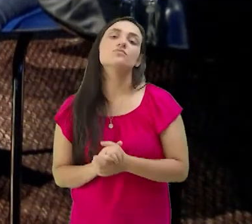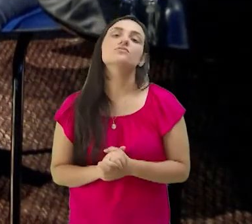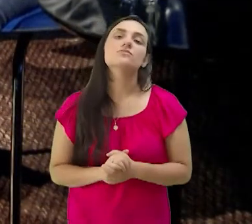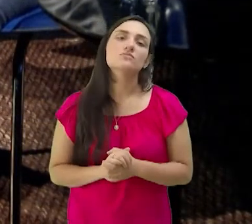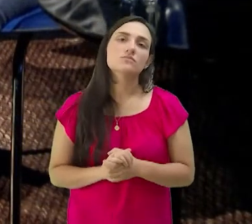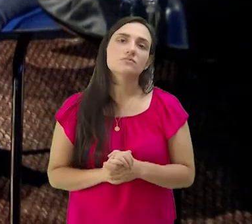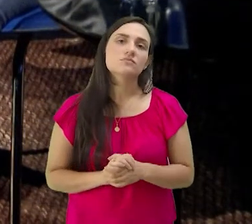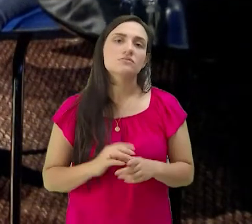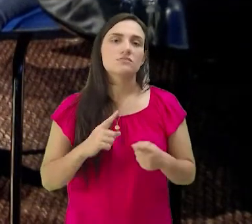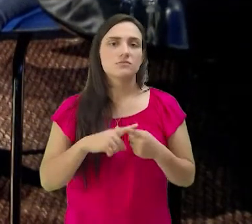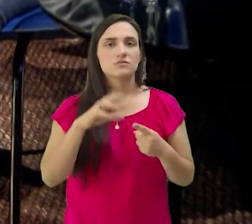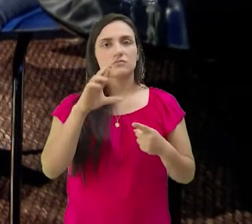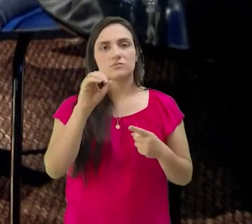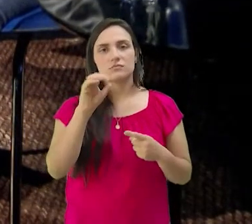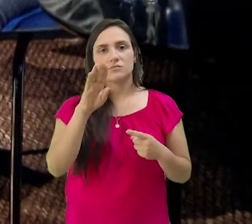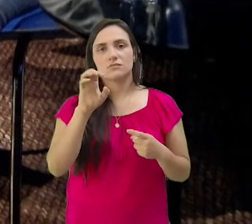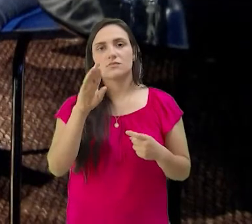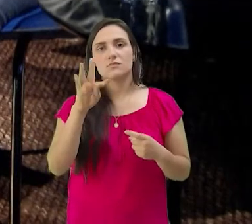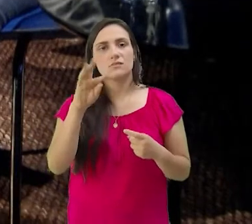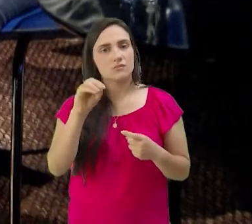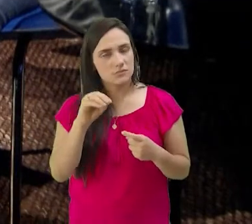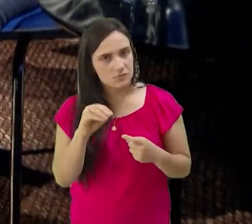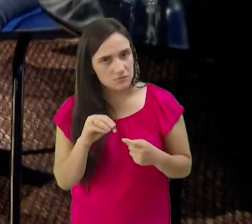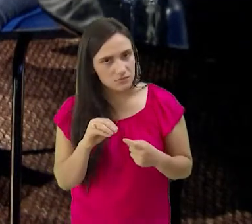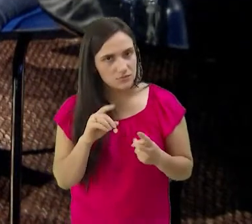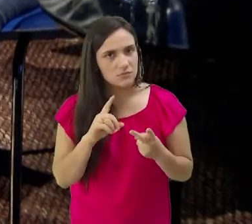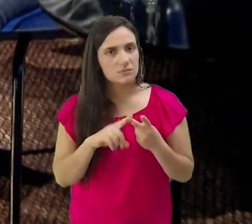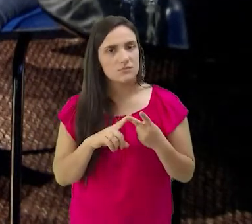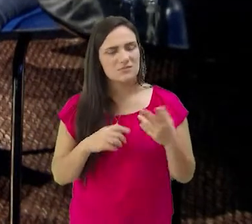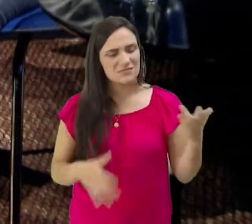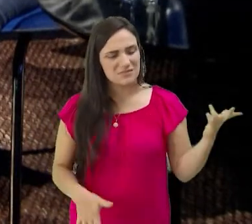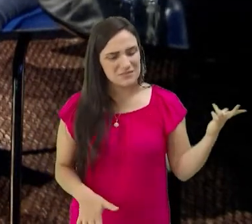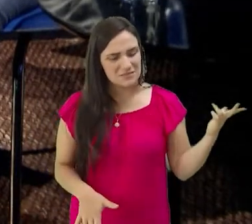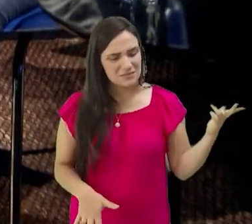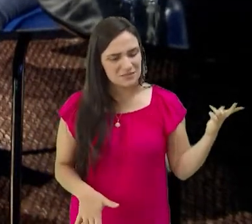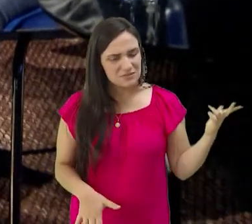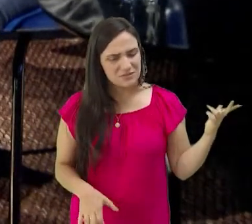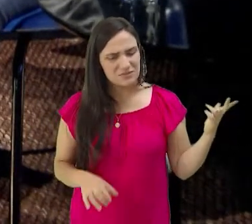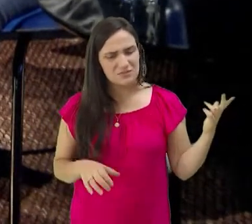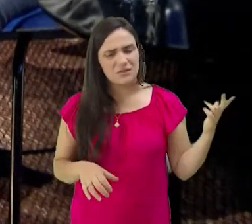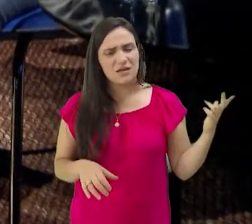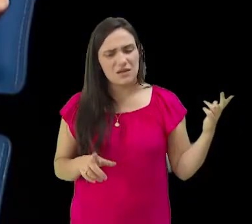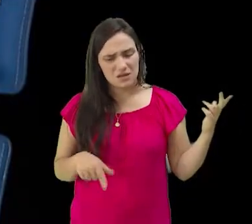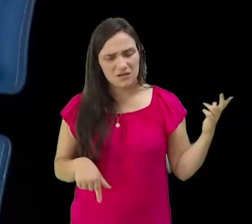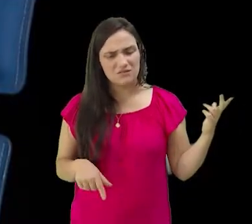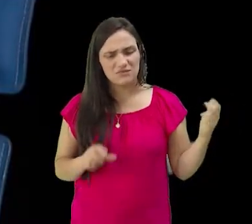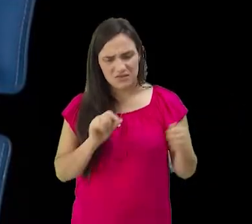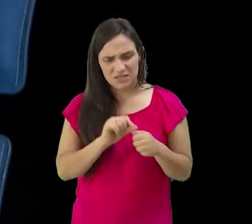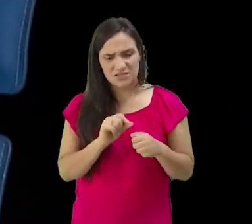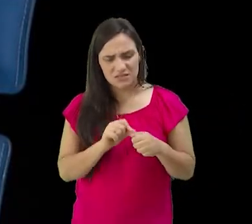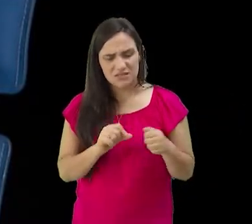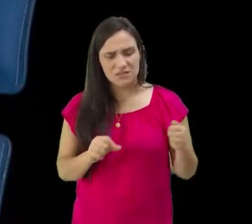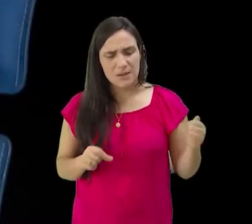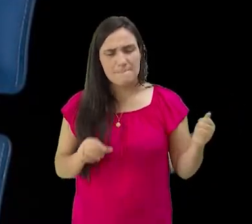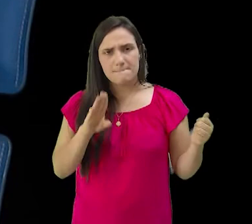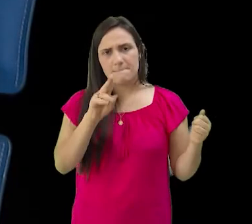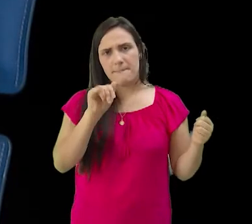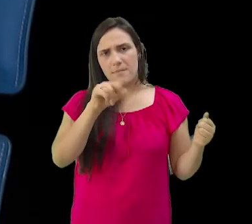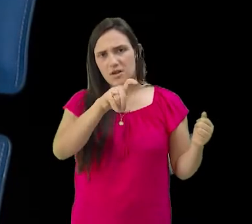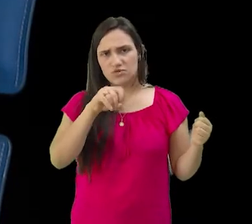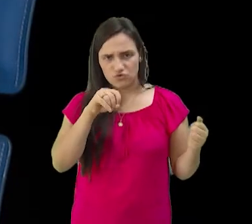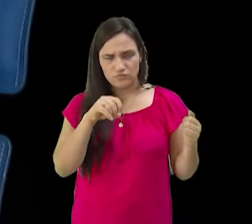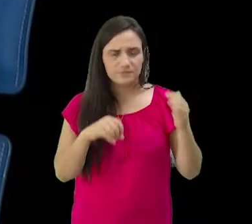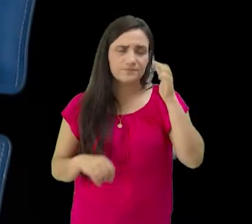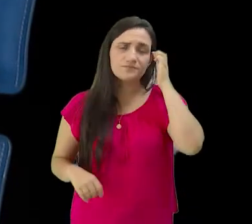fazendo tumbadora, percussão, cachixi, o Roberto Espíndola na flauta, Pedro Hortali, se não me engano, fazendo